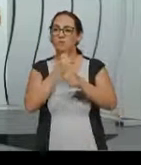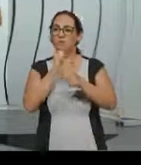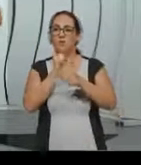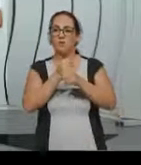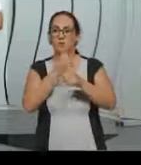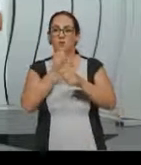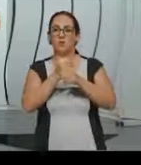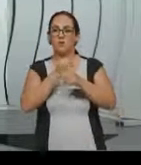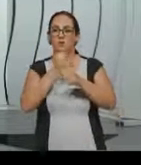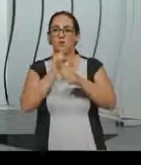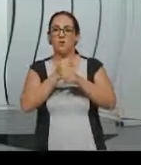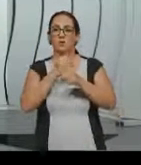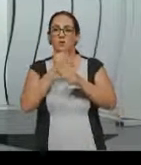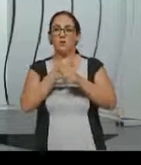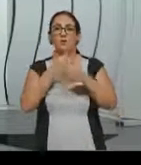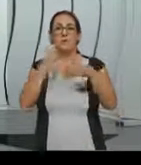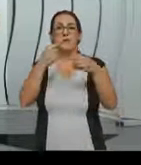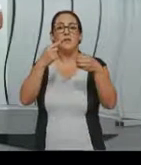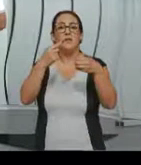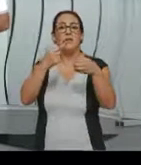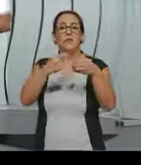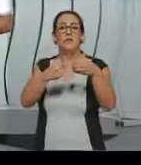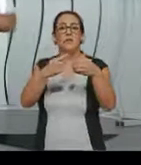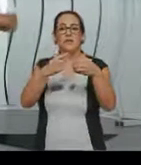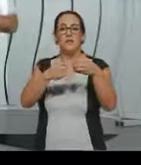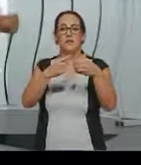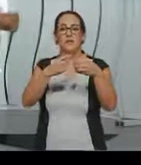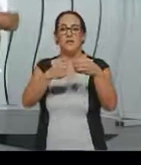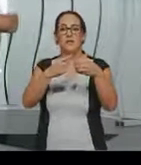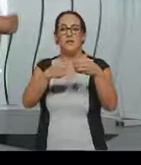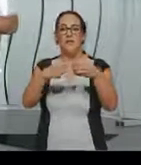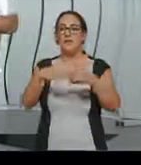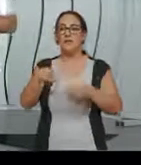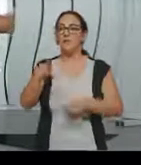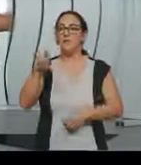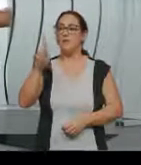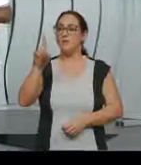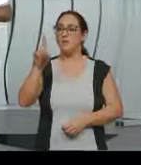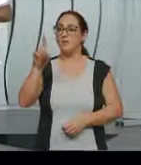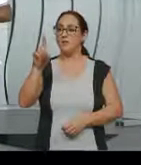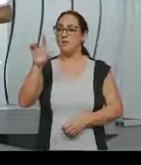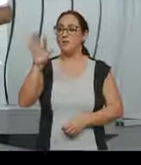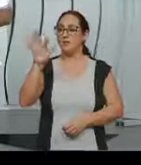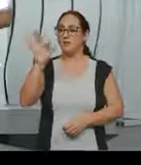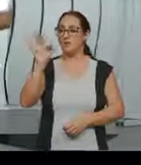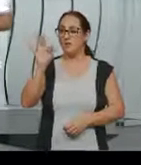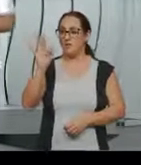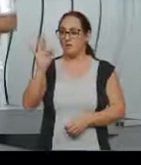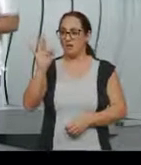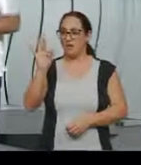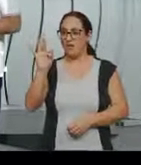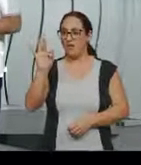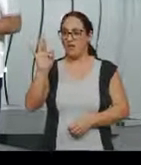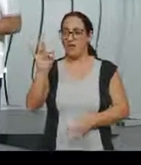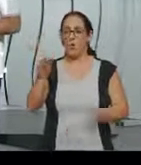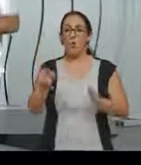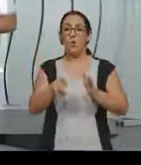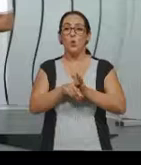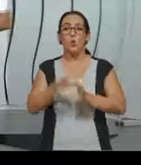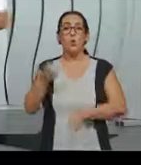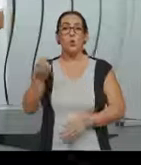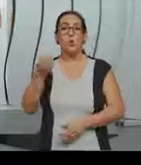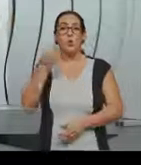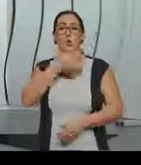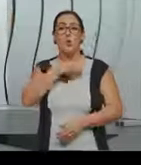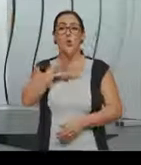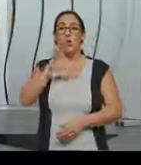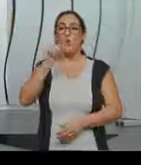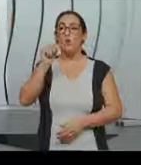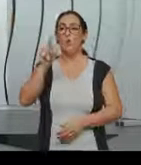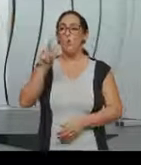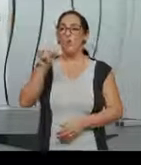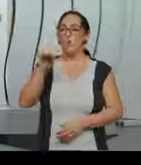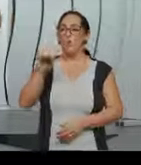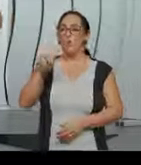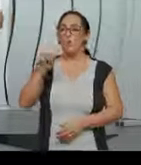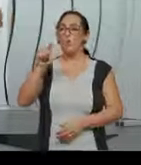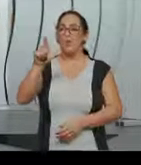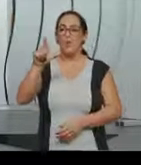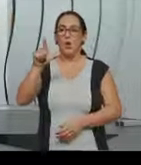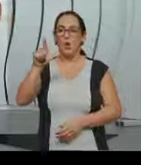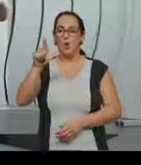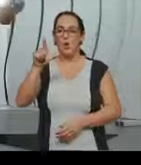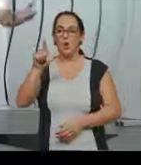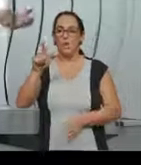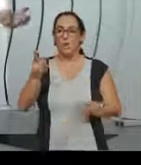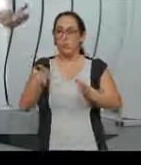época, Goiás, tá? No Distrito Federal, a nova capital do Brasil, Brasília, né? Essa cidade foi